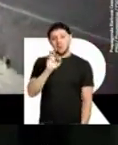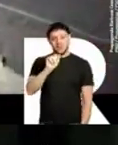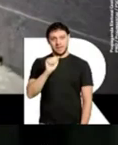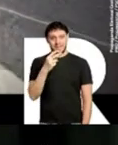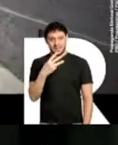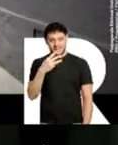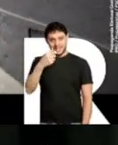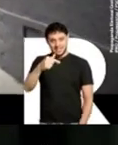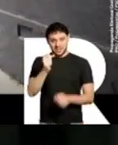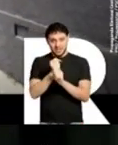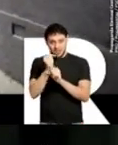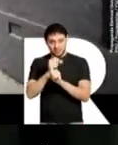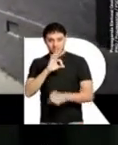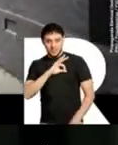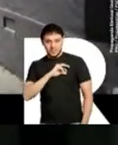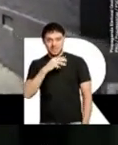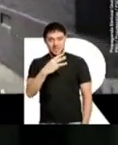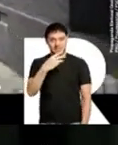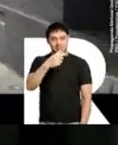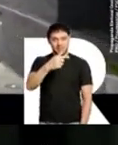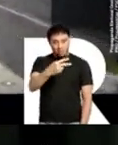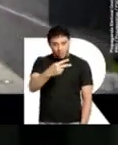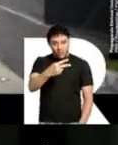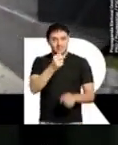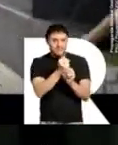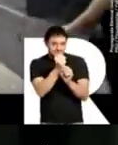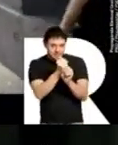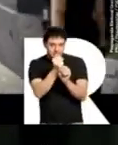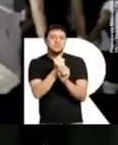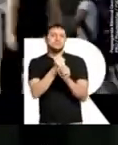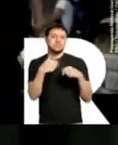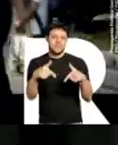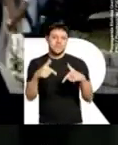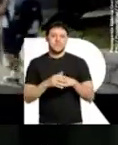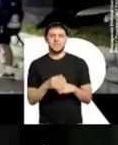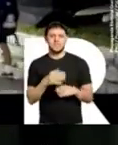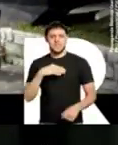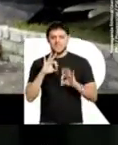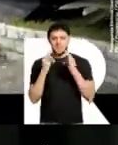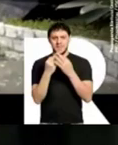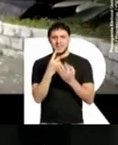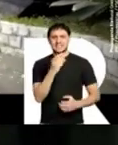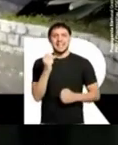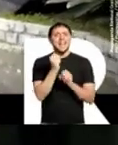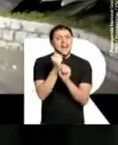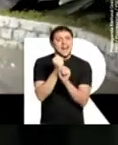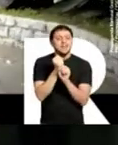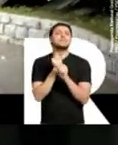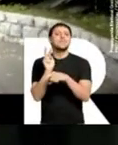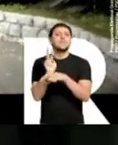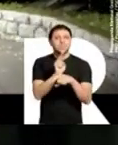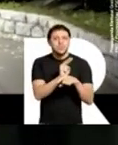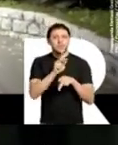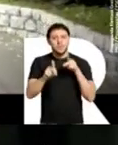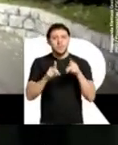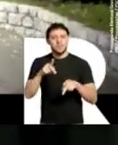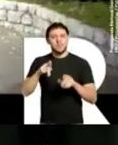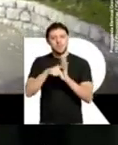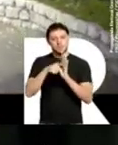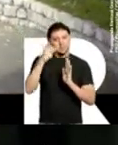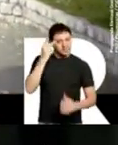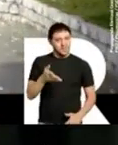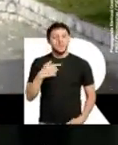na polícia, 32 em efetivo serviço. Minha família faz 100 anos que cuida do povo paulista. Fui indicado pelo